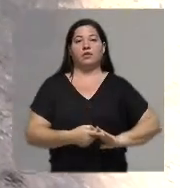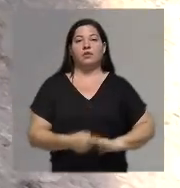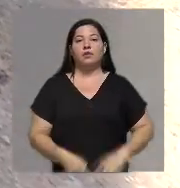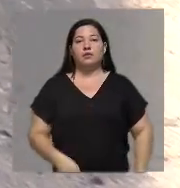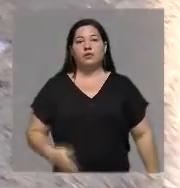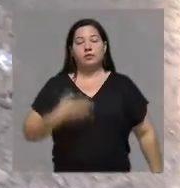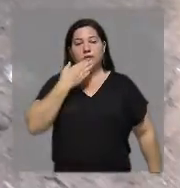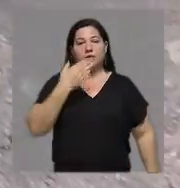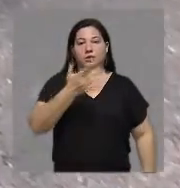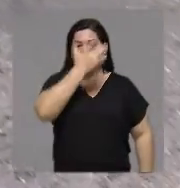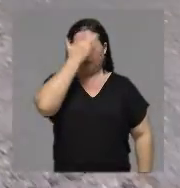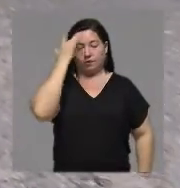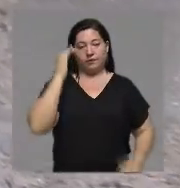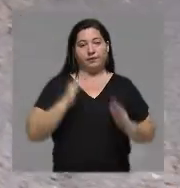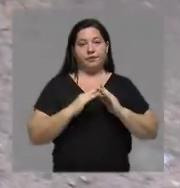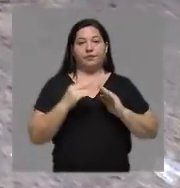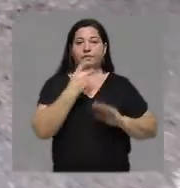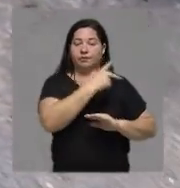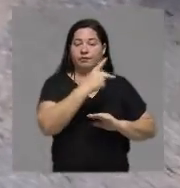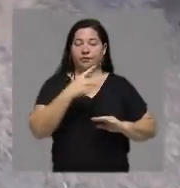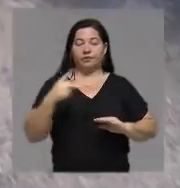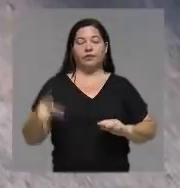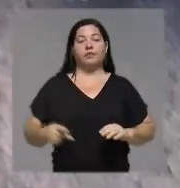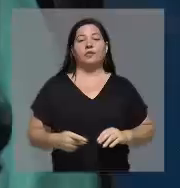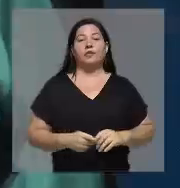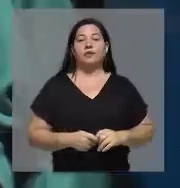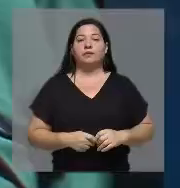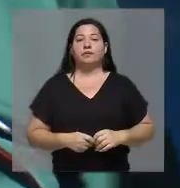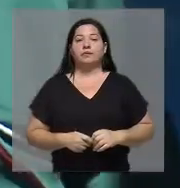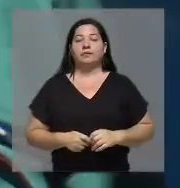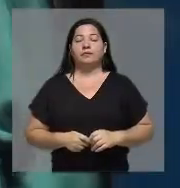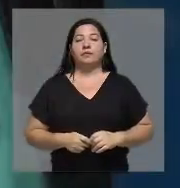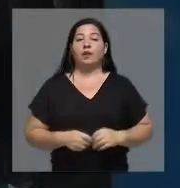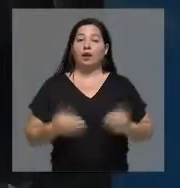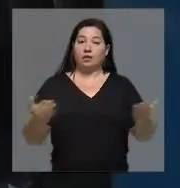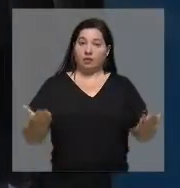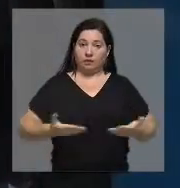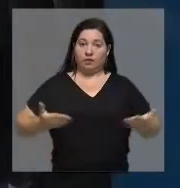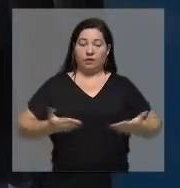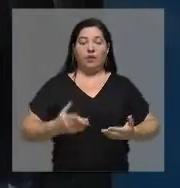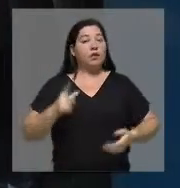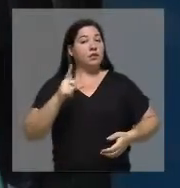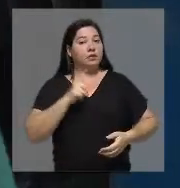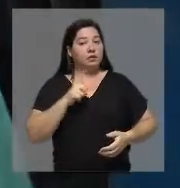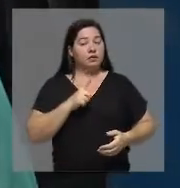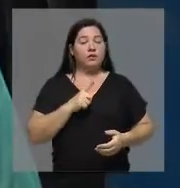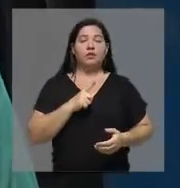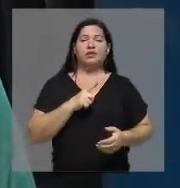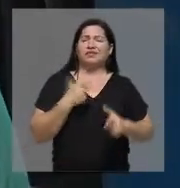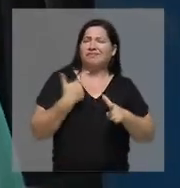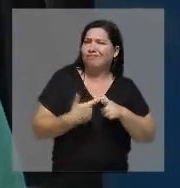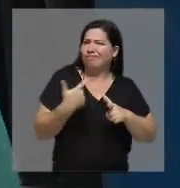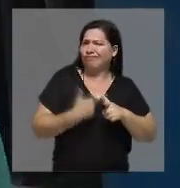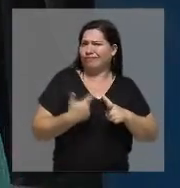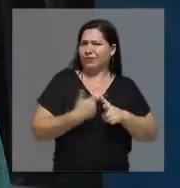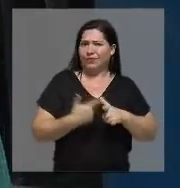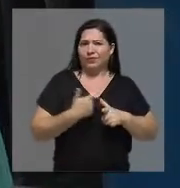dos munícipes que fizeram algumas reivindicações. No momento a gente atravessamos vários problemas aqui no bairro,